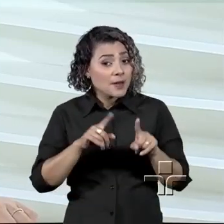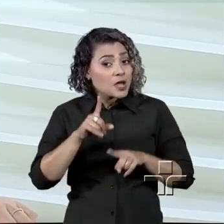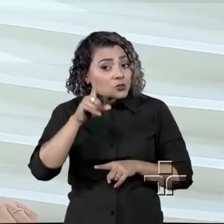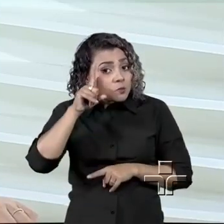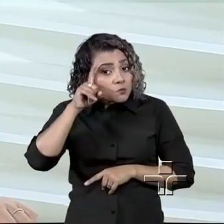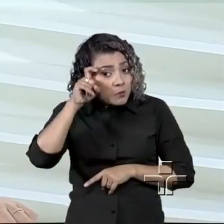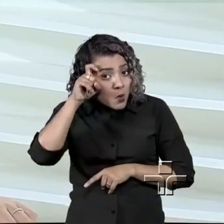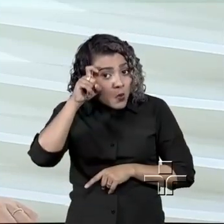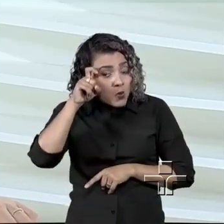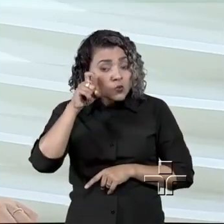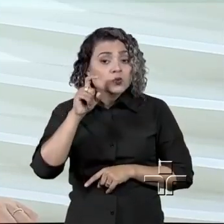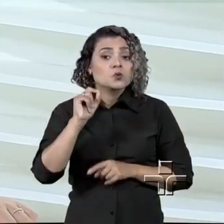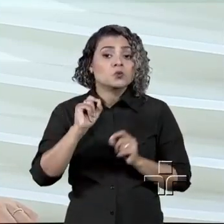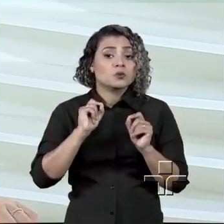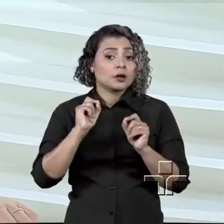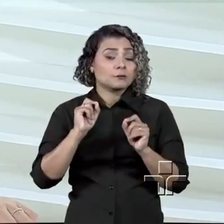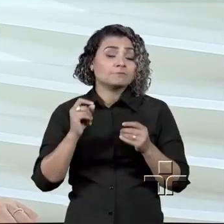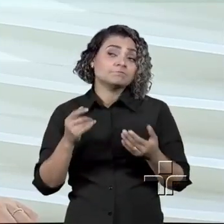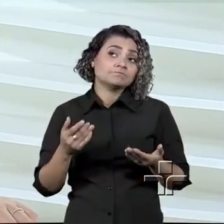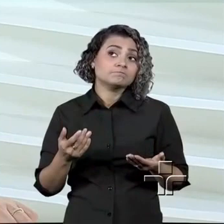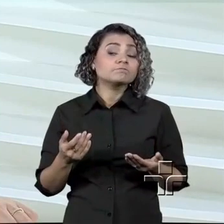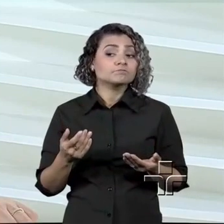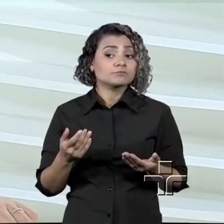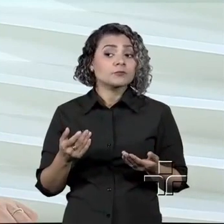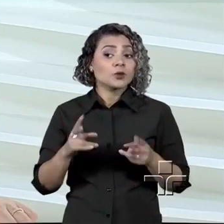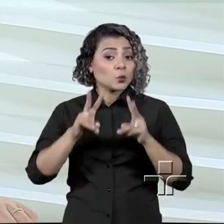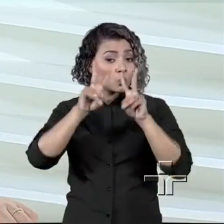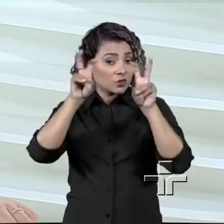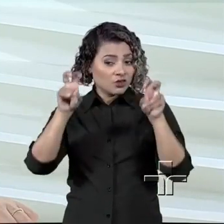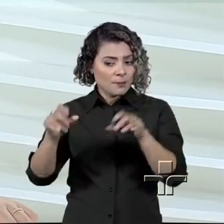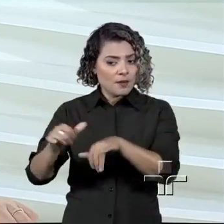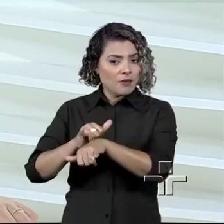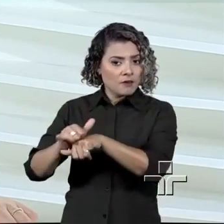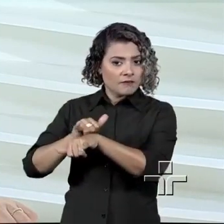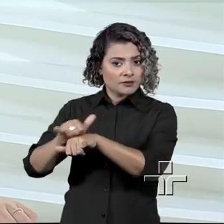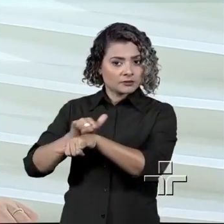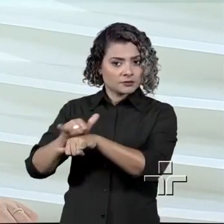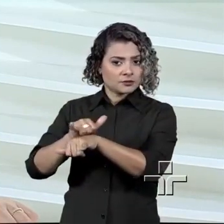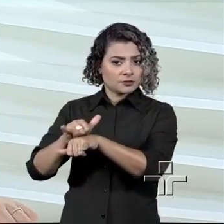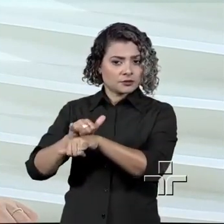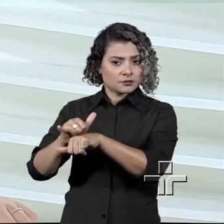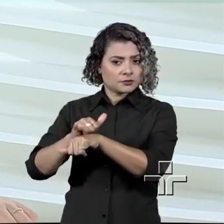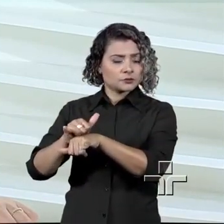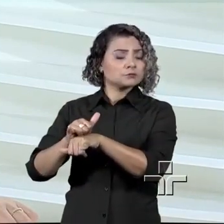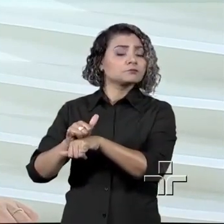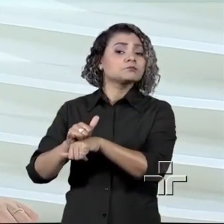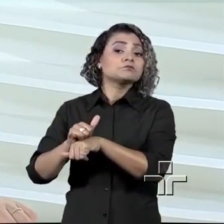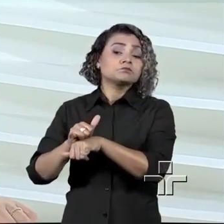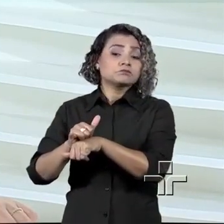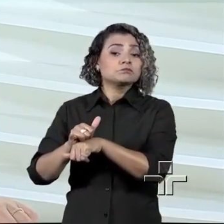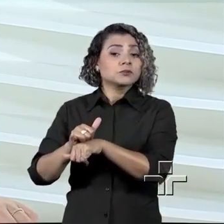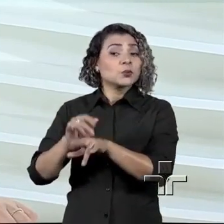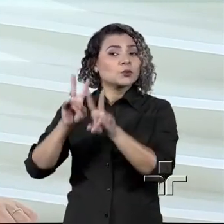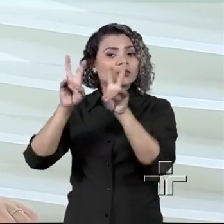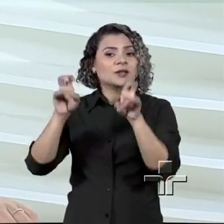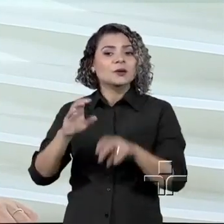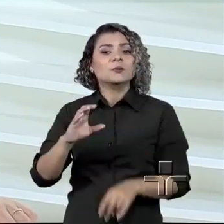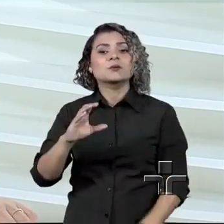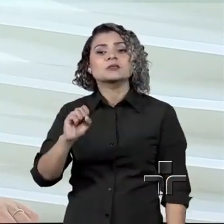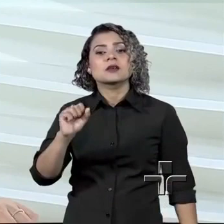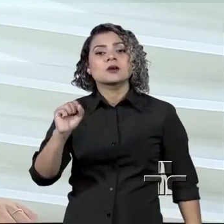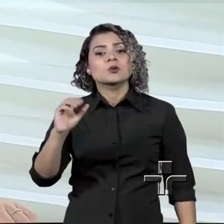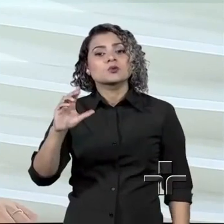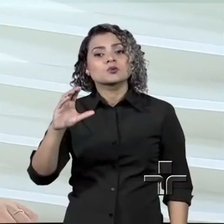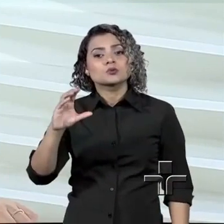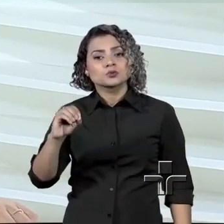Moro, ele, com relação à Lava Jato, né, o caso do Celso Daniel, ele não